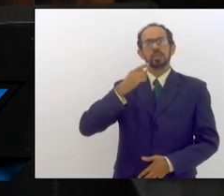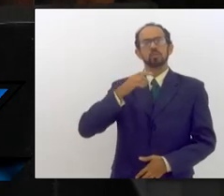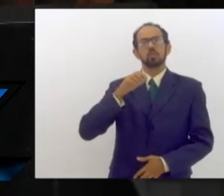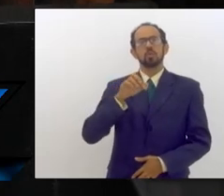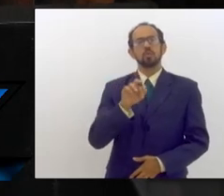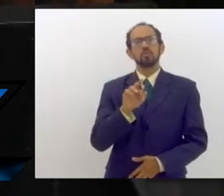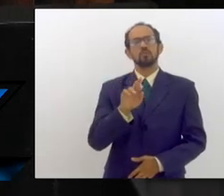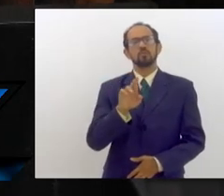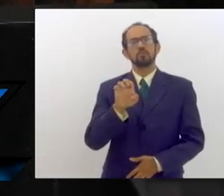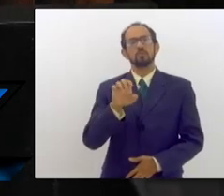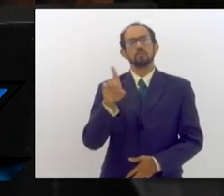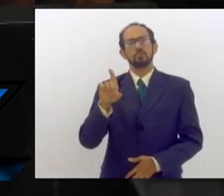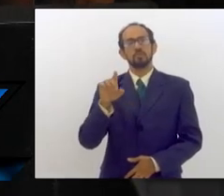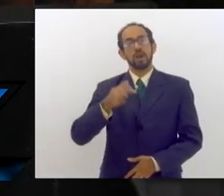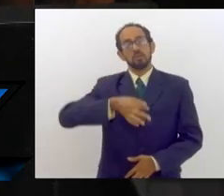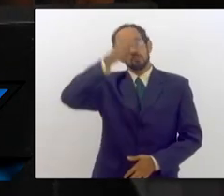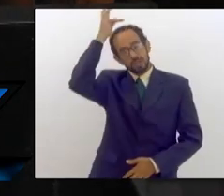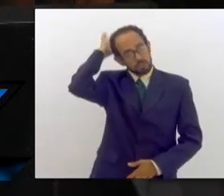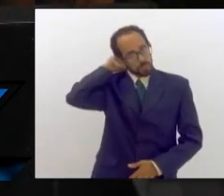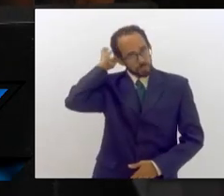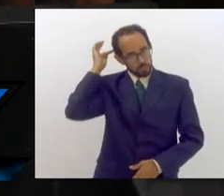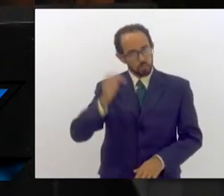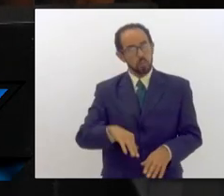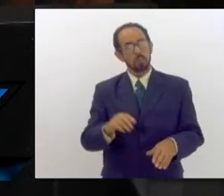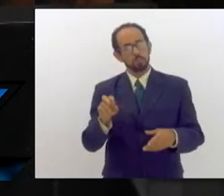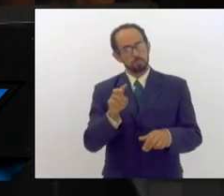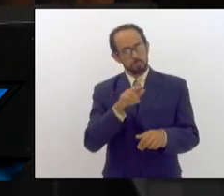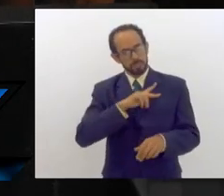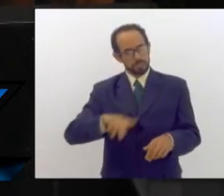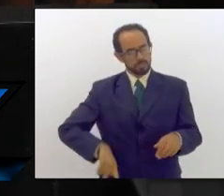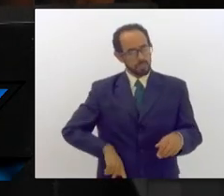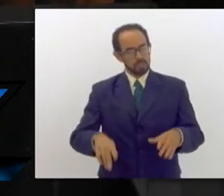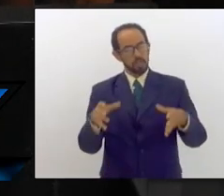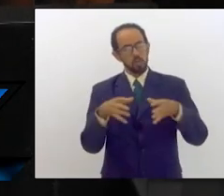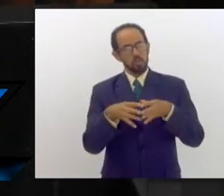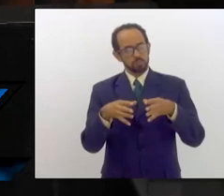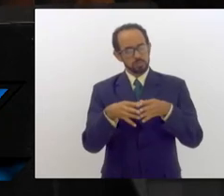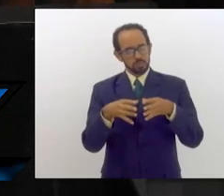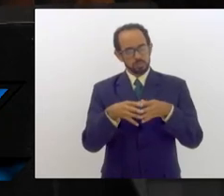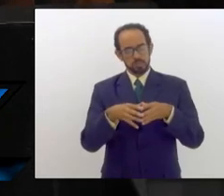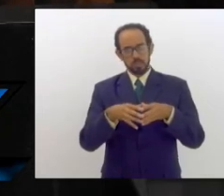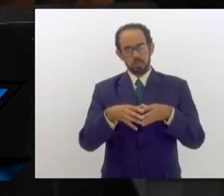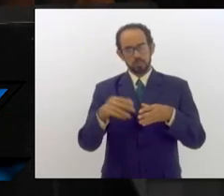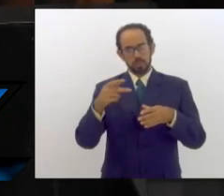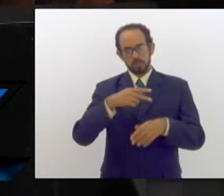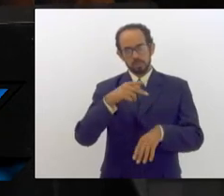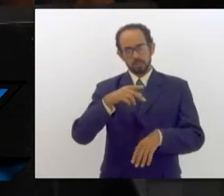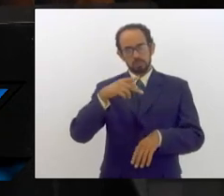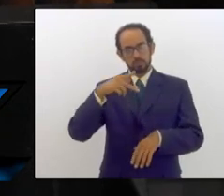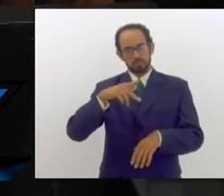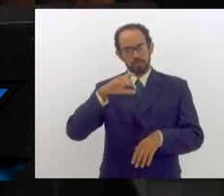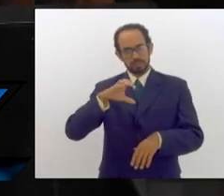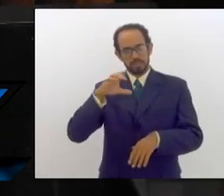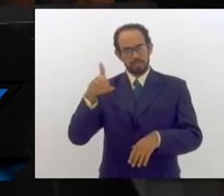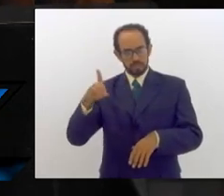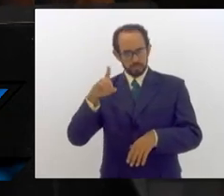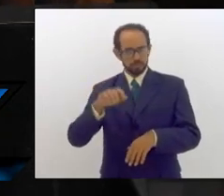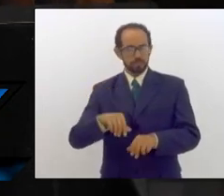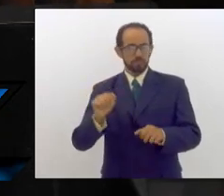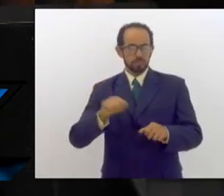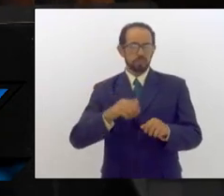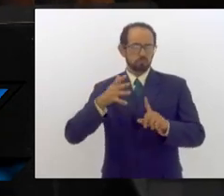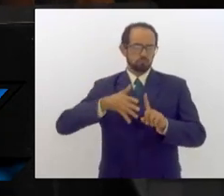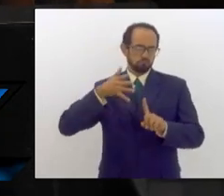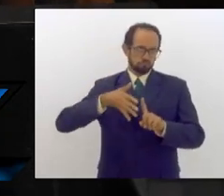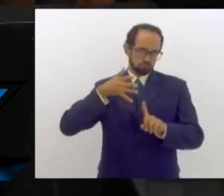presidente da Comissão nesta casa em defesa das pessoas com PCR que nos prestigiou fez uso da palavra